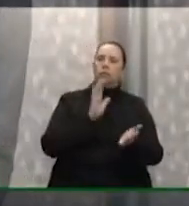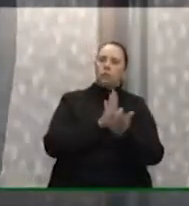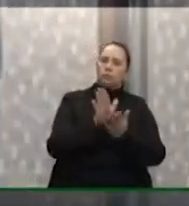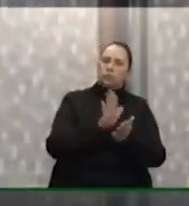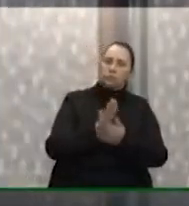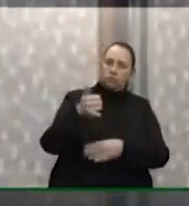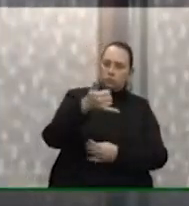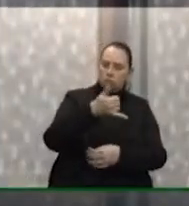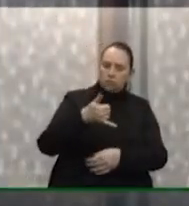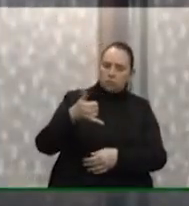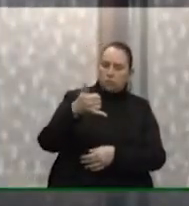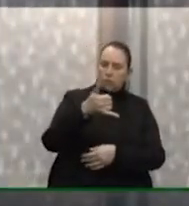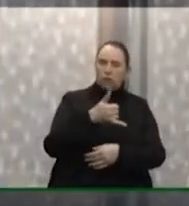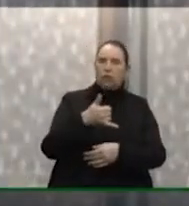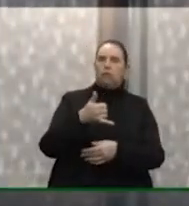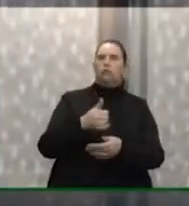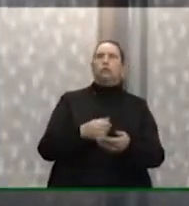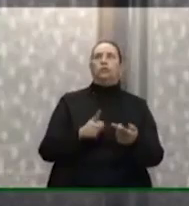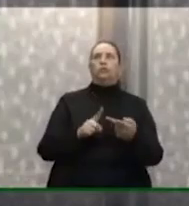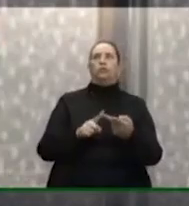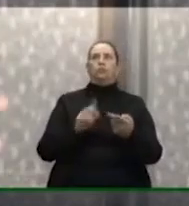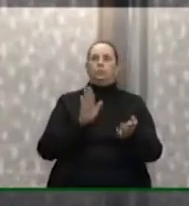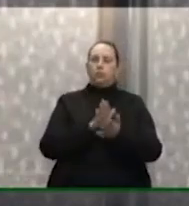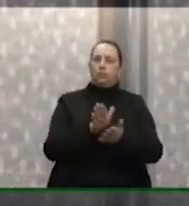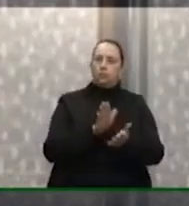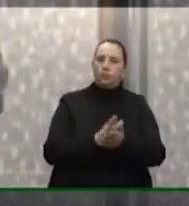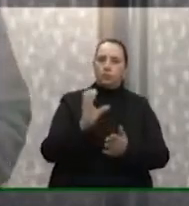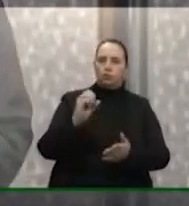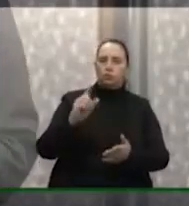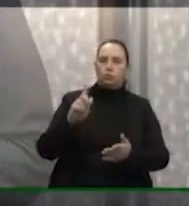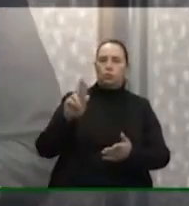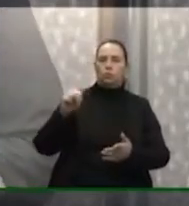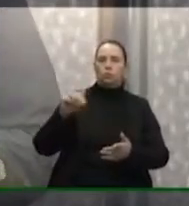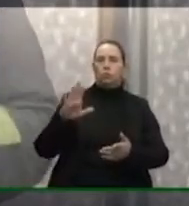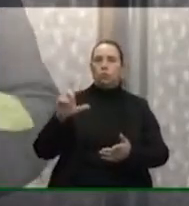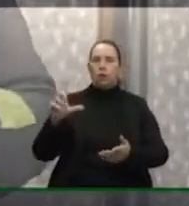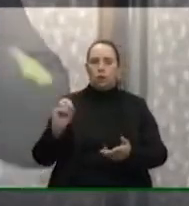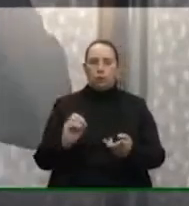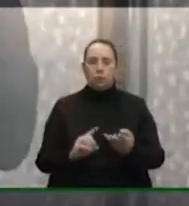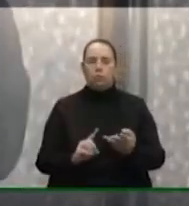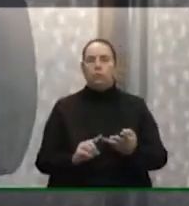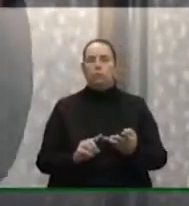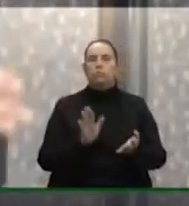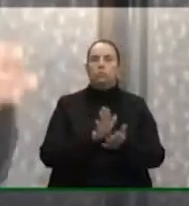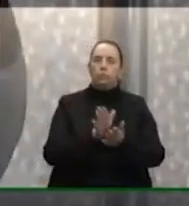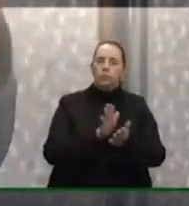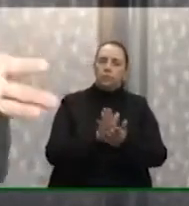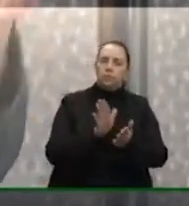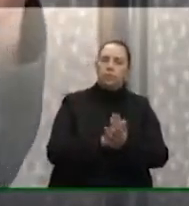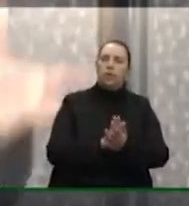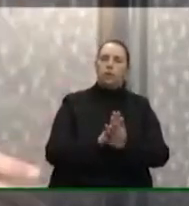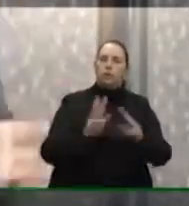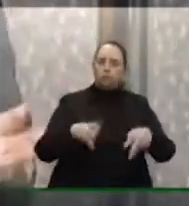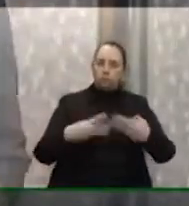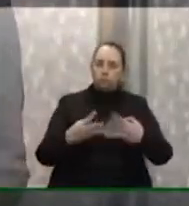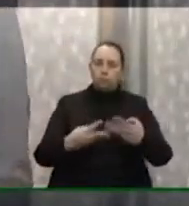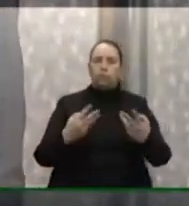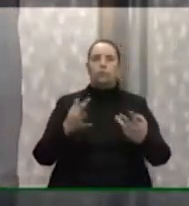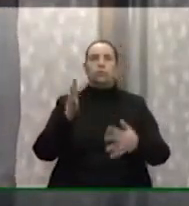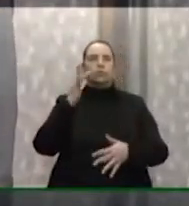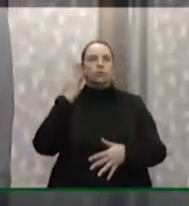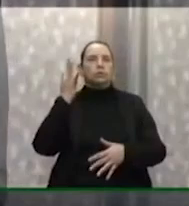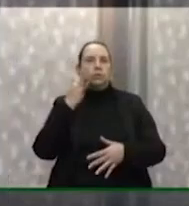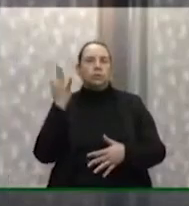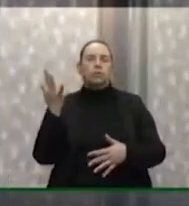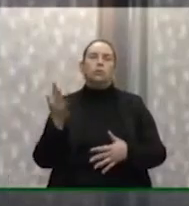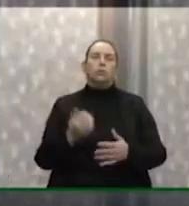azeite de alto nível a produção de cogumelos nós temos a produção de legumes frutas e verduras inclusive